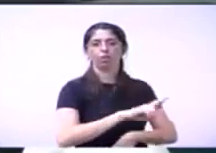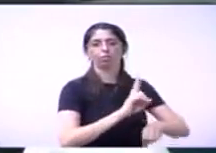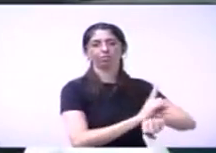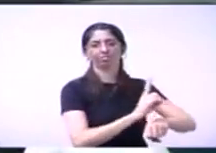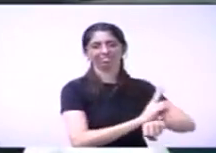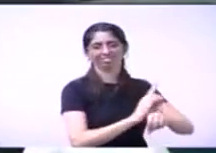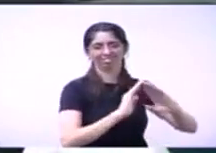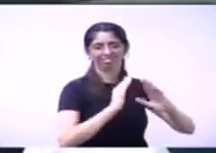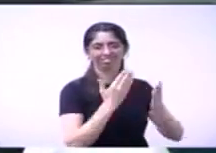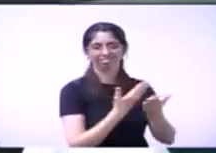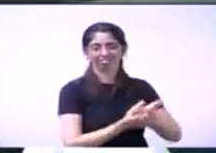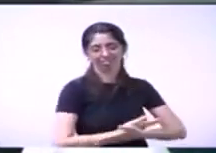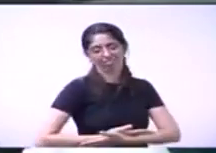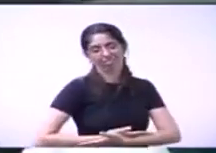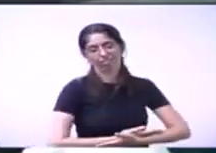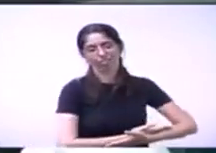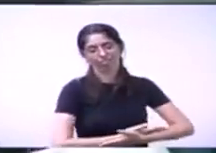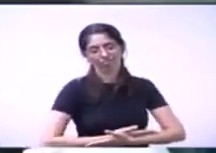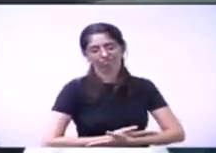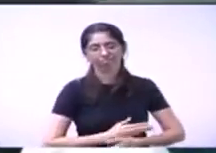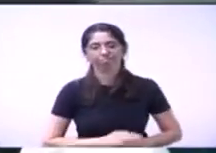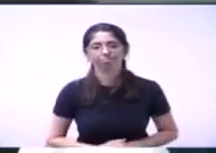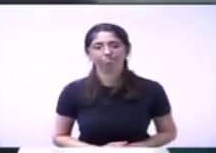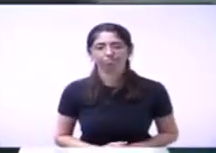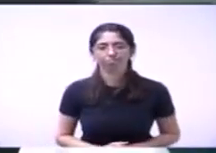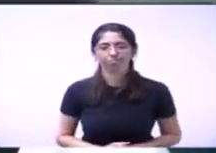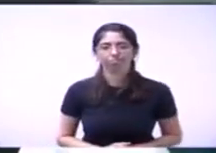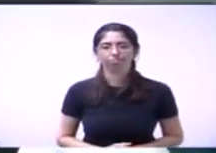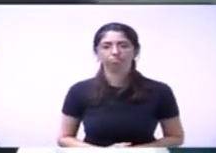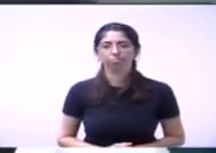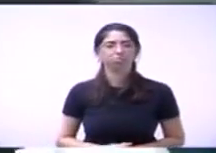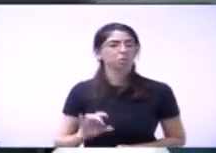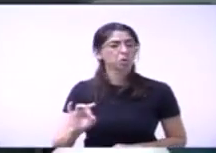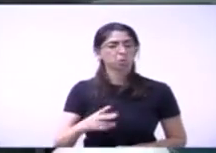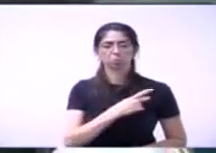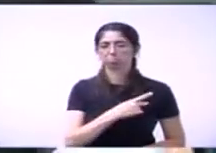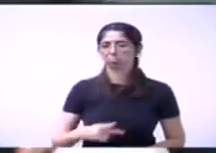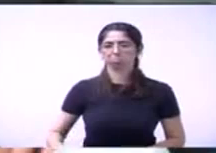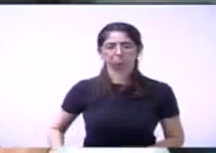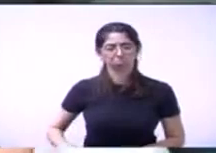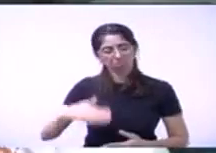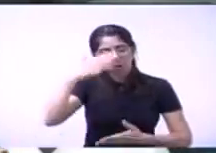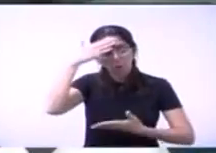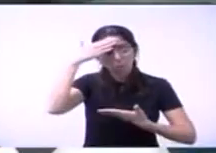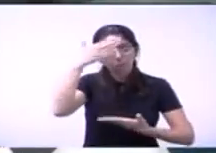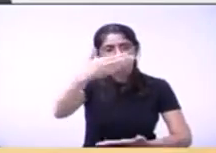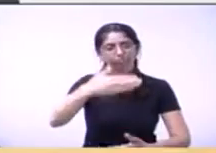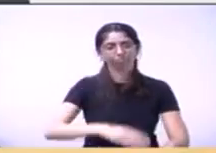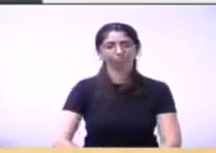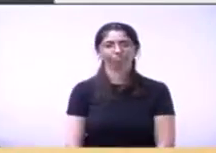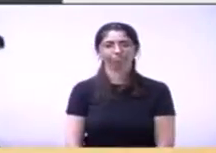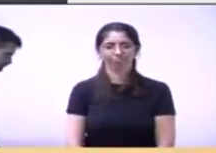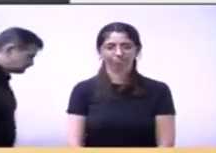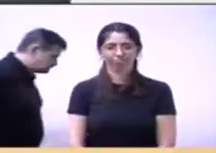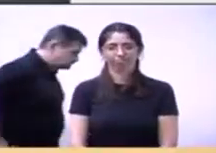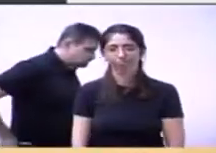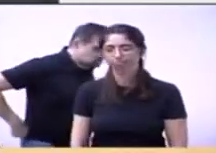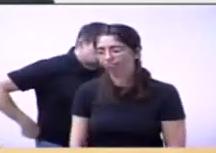aí para o pessoal parar os carros, os pais. Por enquanto é só, presidente. Obrigado.